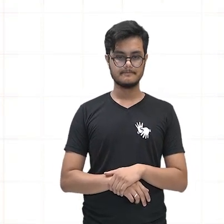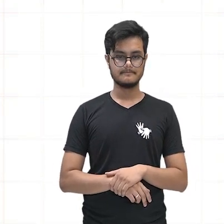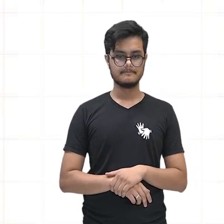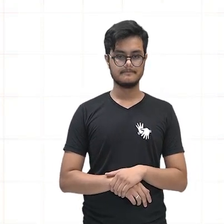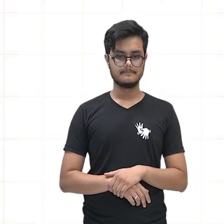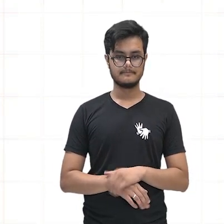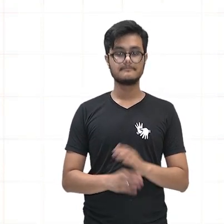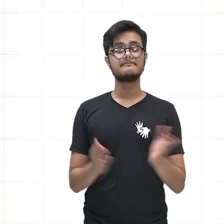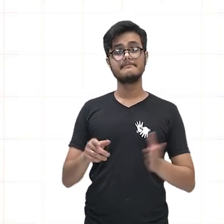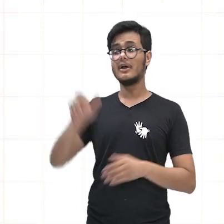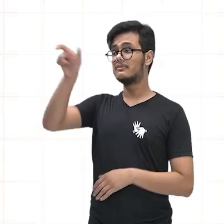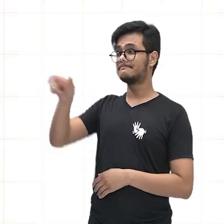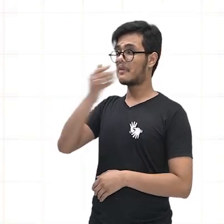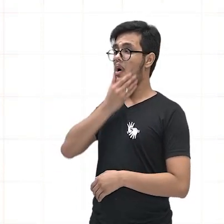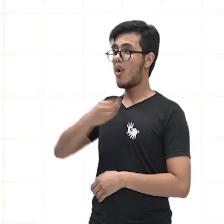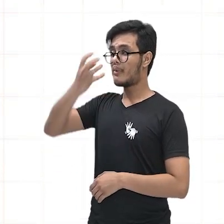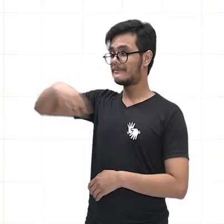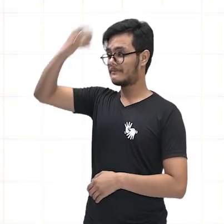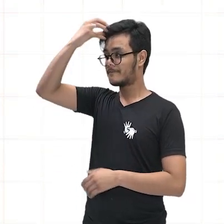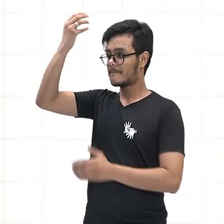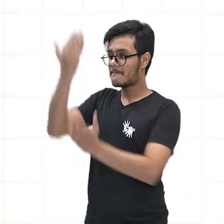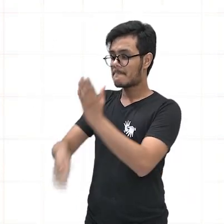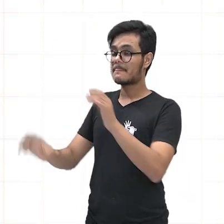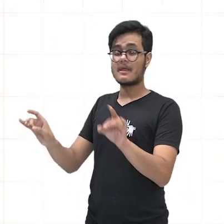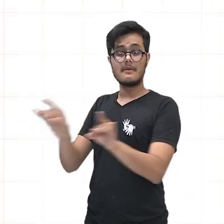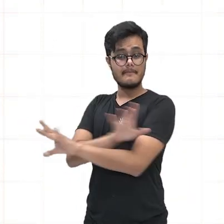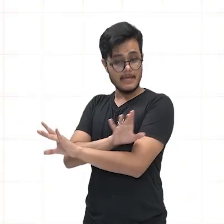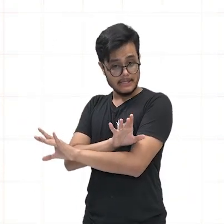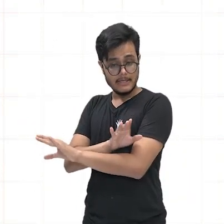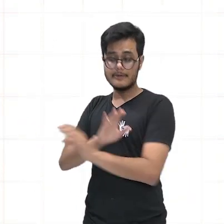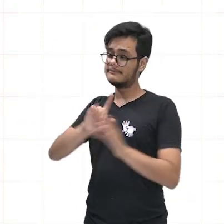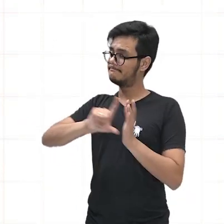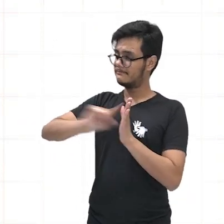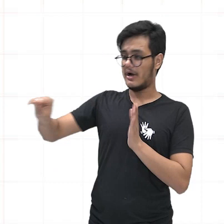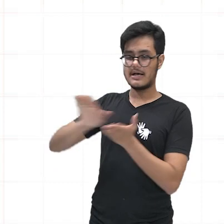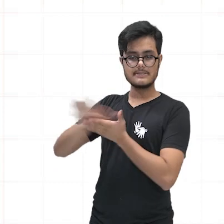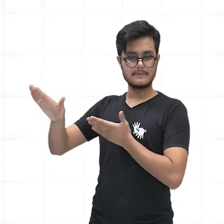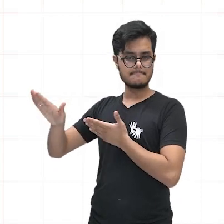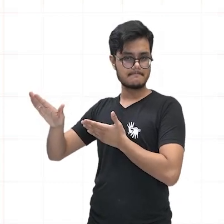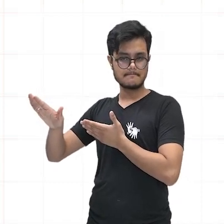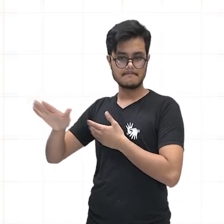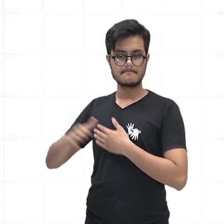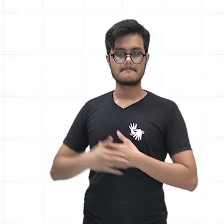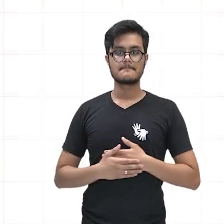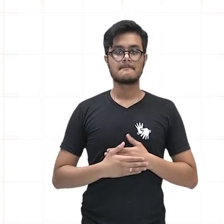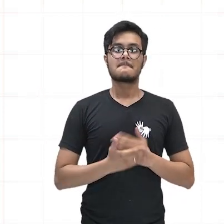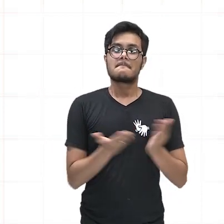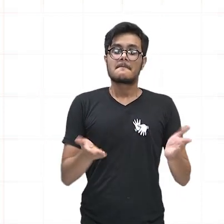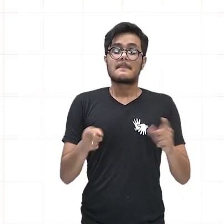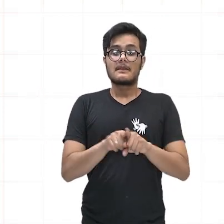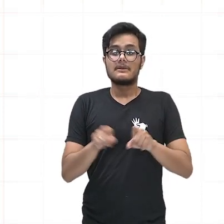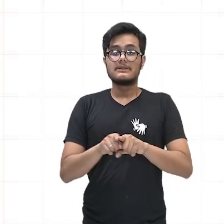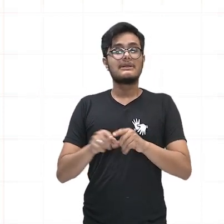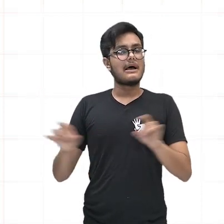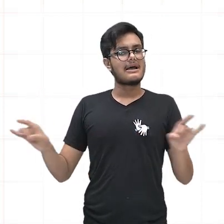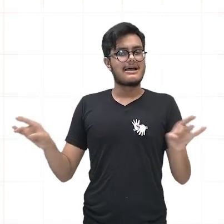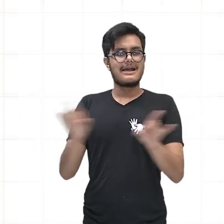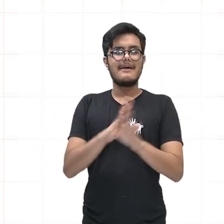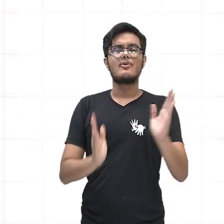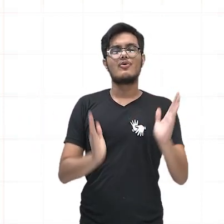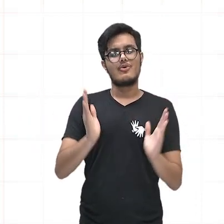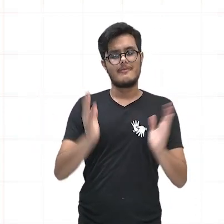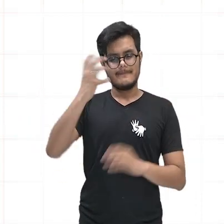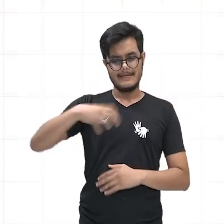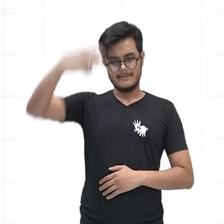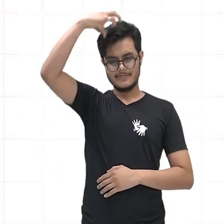acabaria então resultando na expansão na expulsão de tarquin no Soberbo e na abolição da